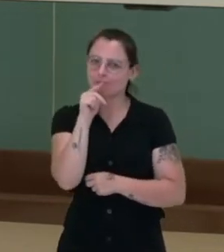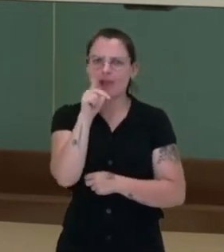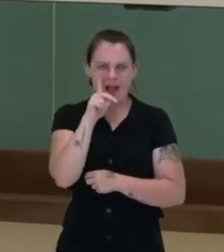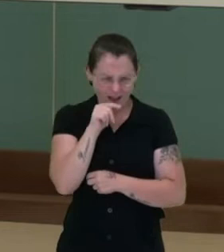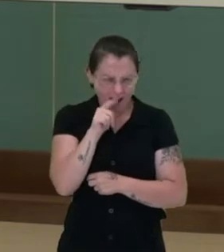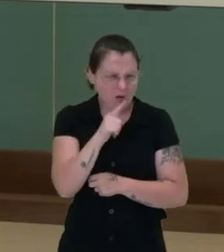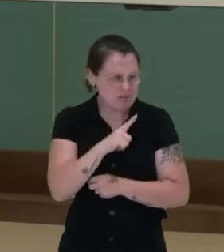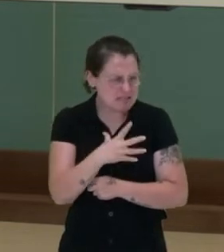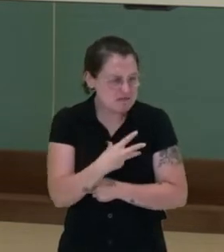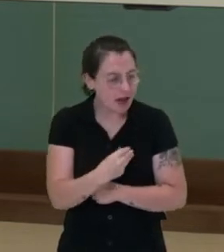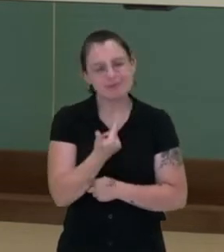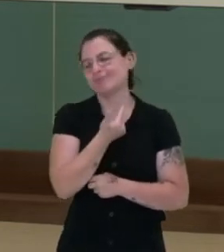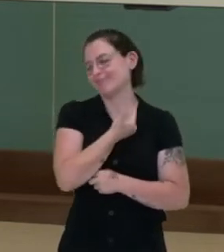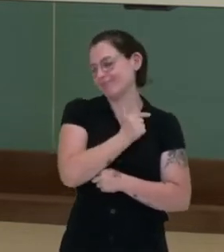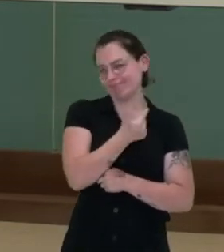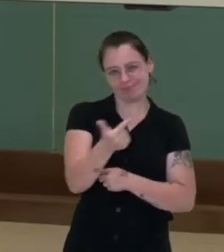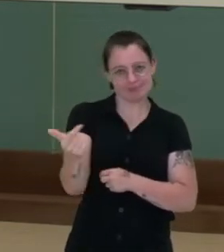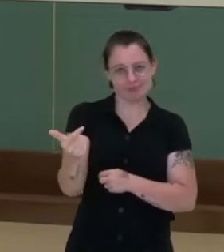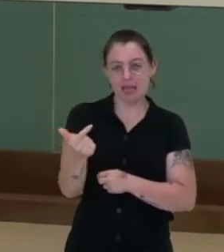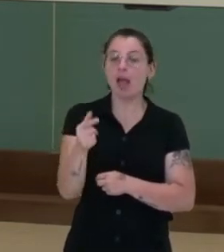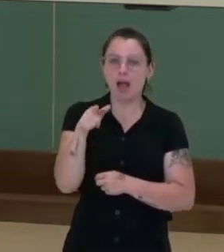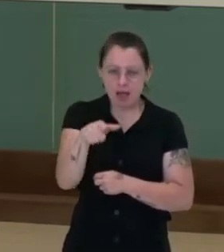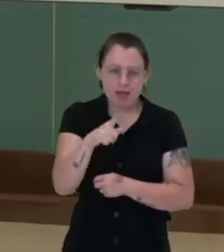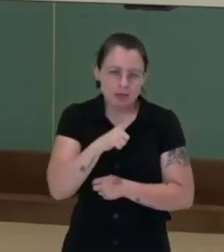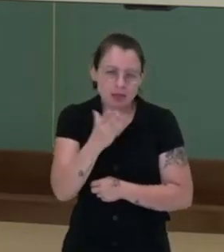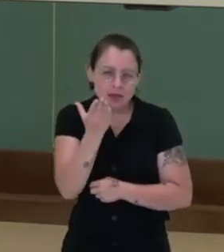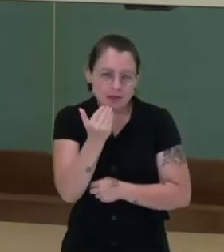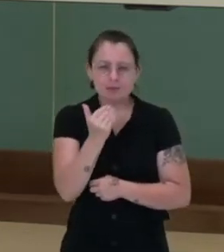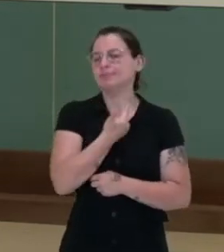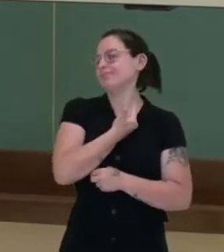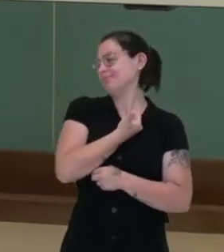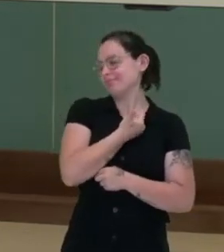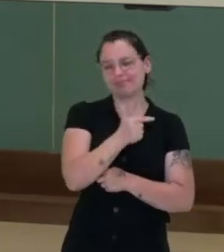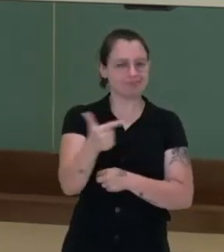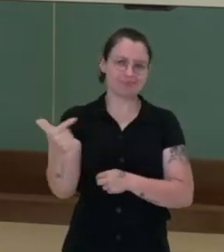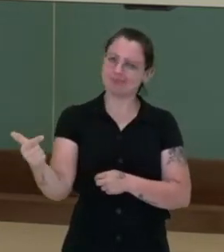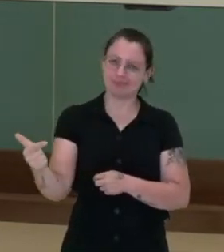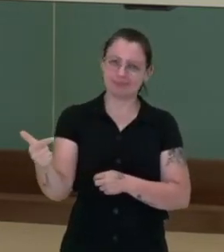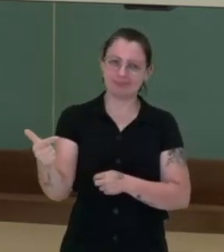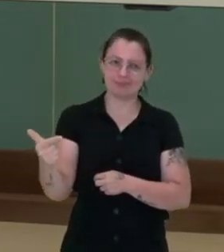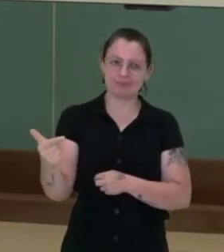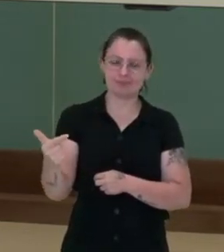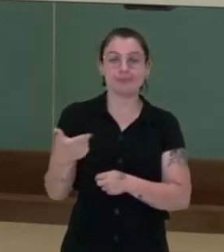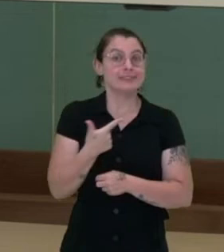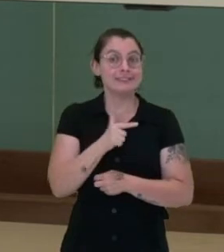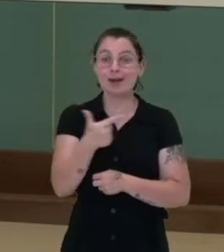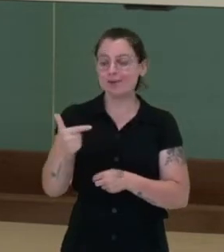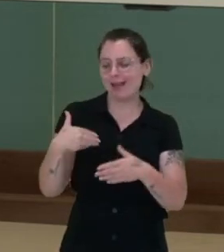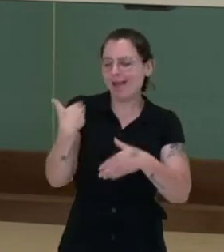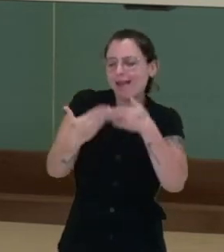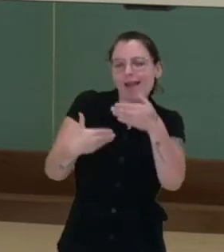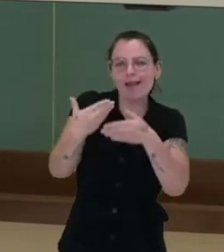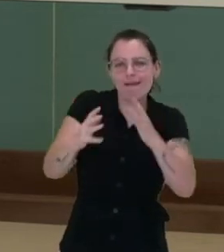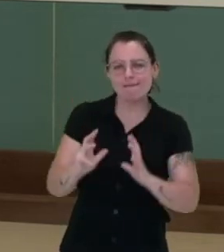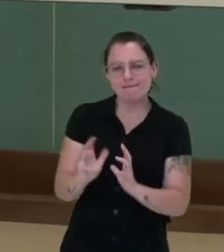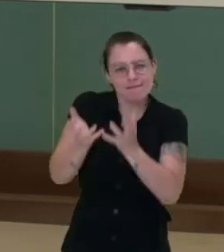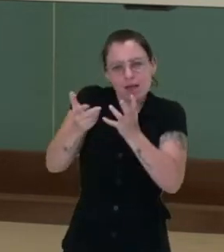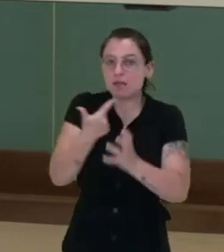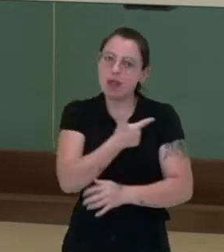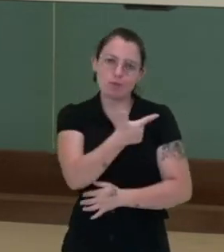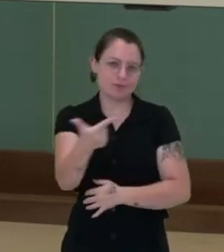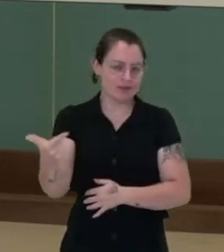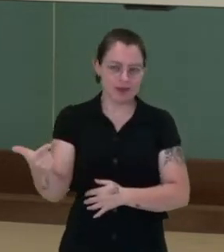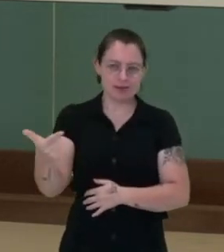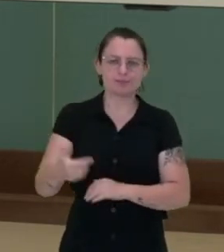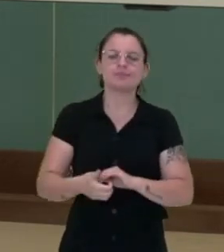a água não come, a água não tem estímulos, não responde a estímulos ambientais. Então, é